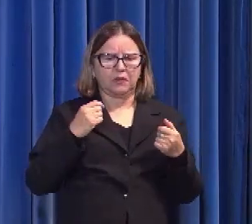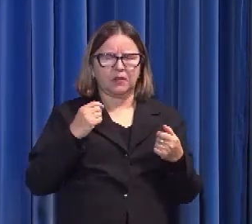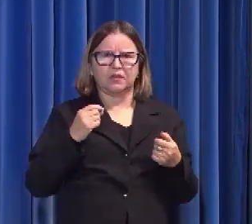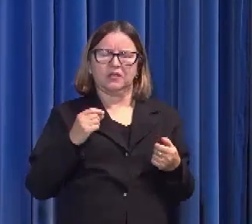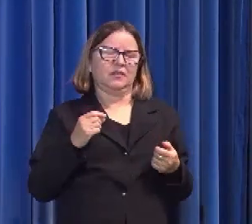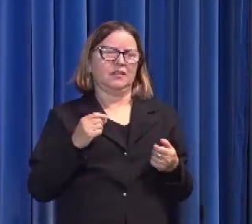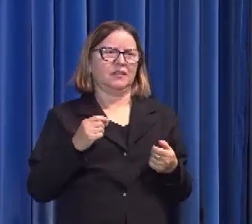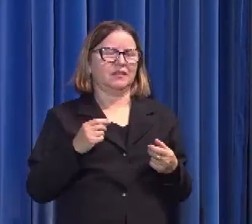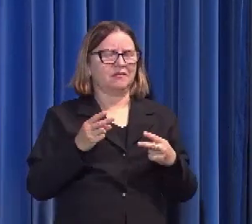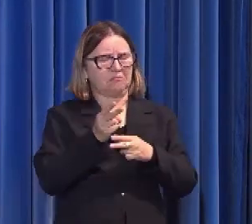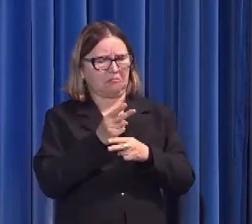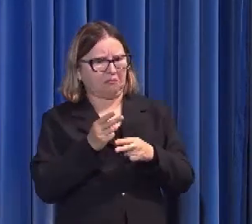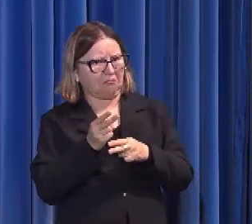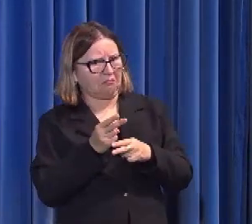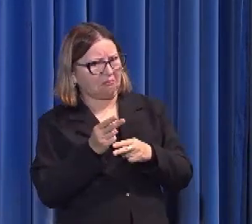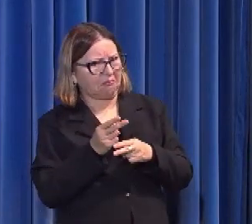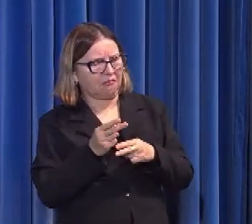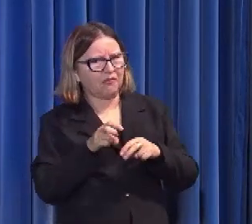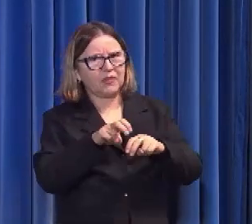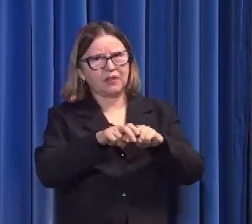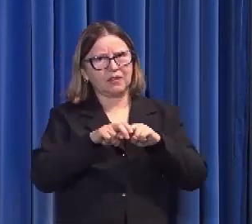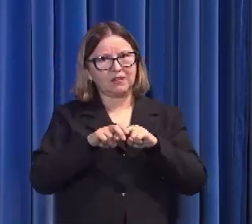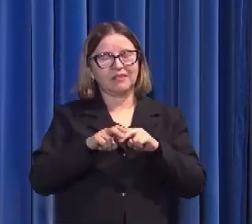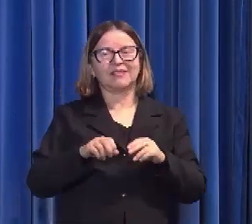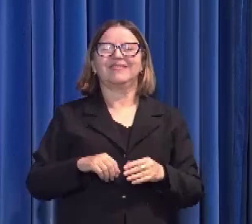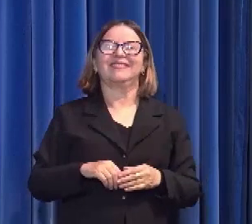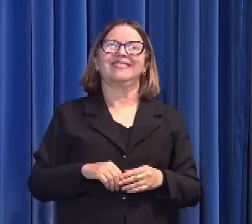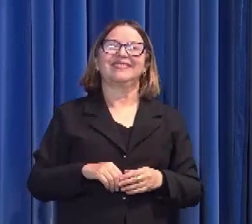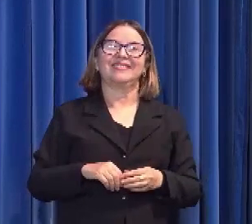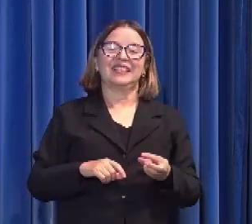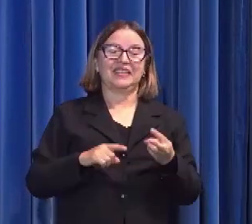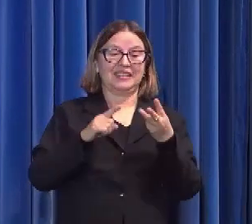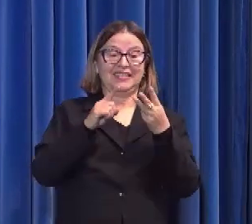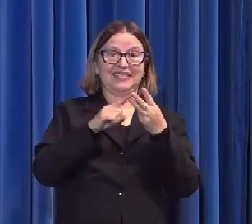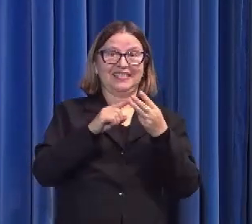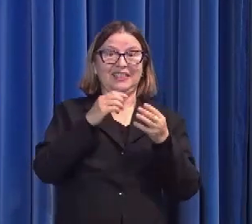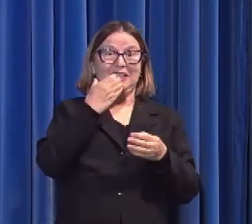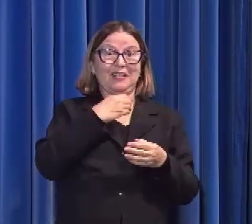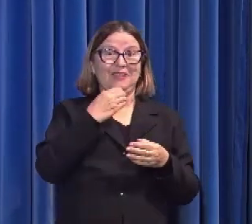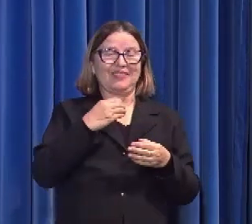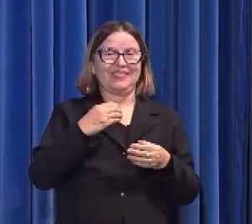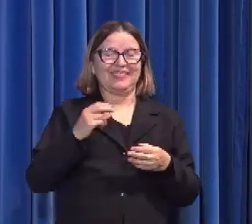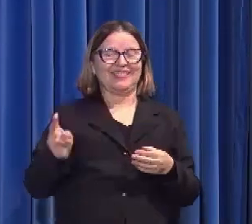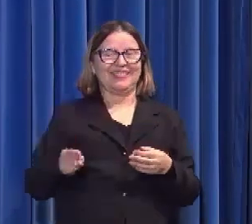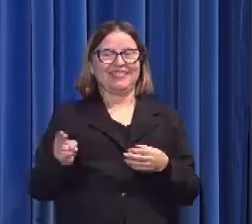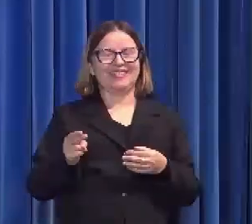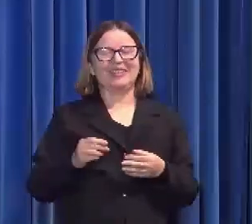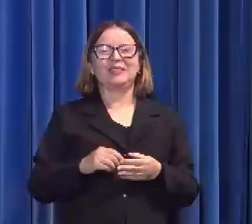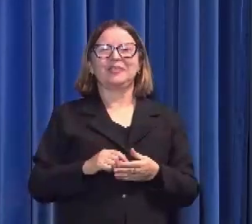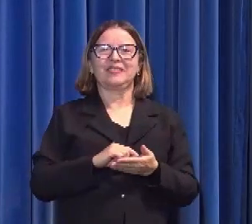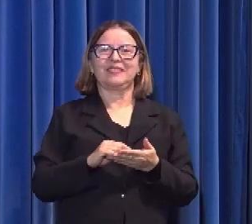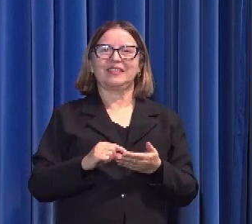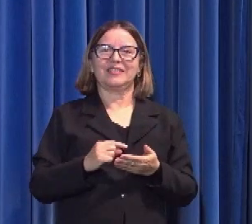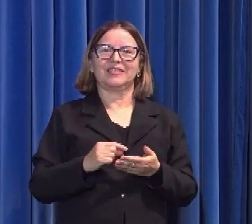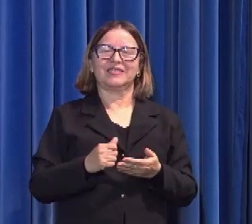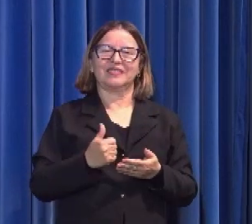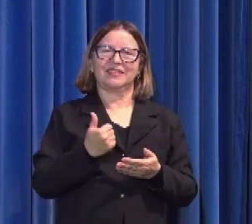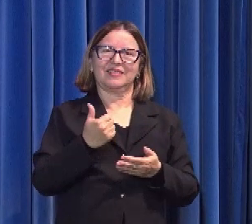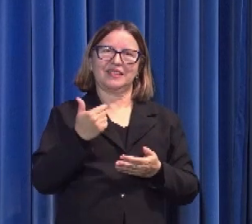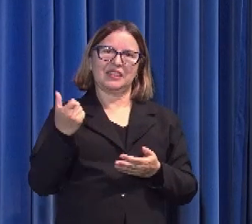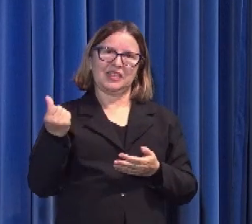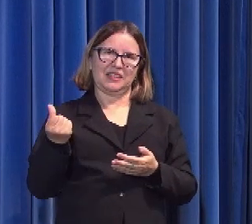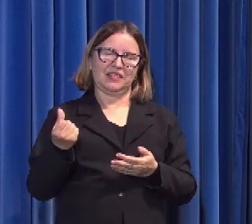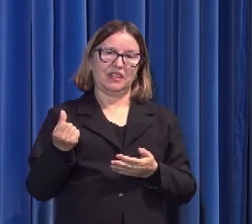Oi e a terceira coisa é que ele tem fruto Perpétua o verso 16 outra vez só tu